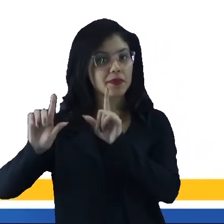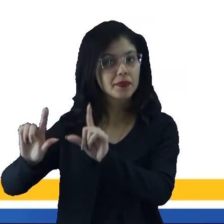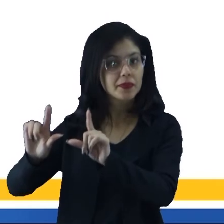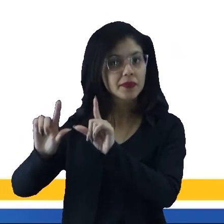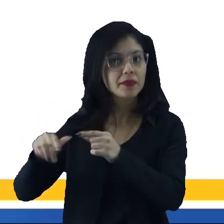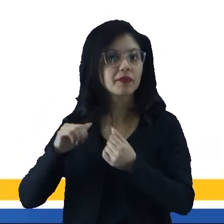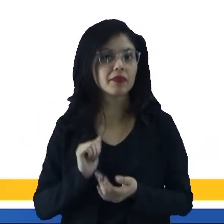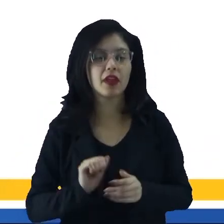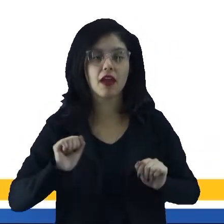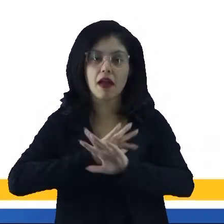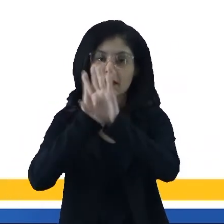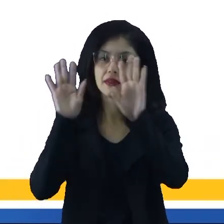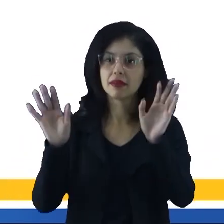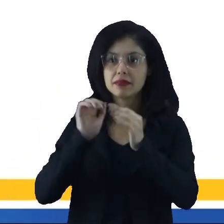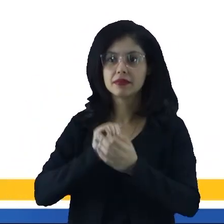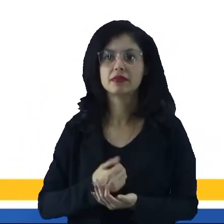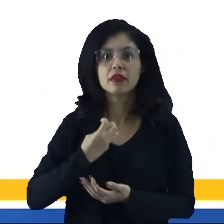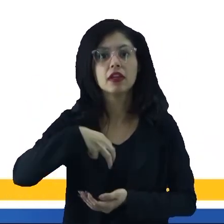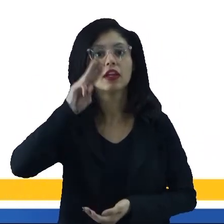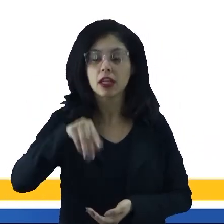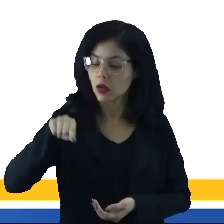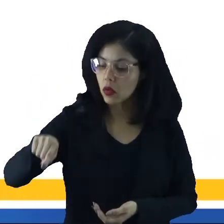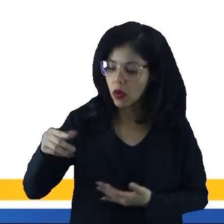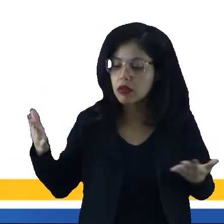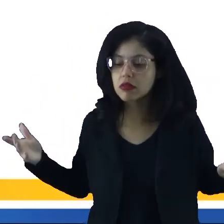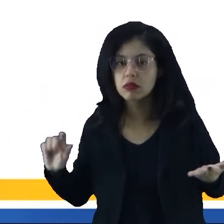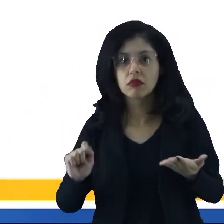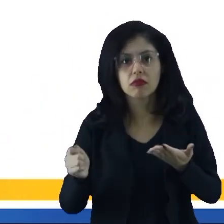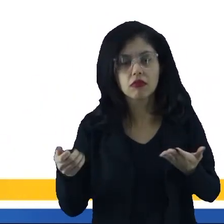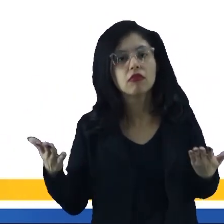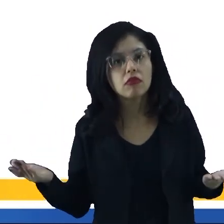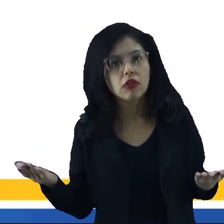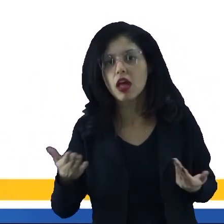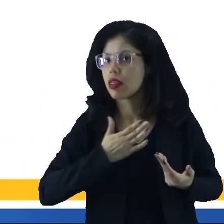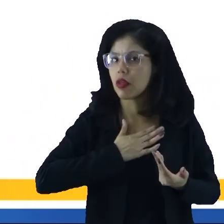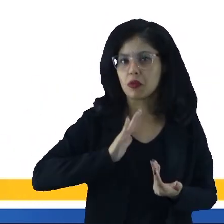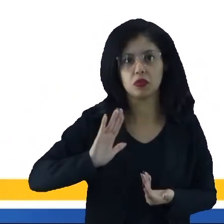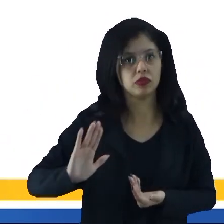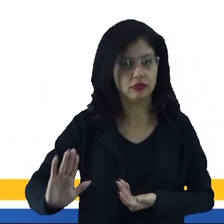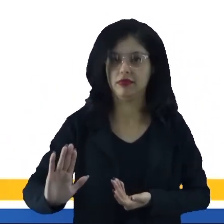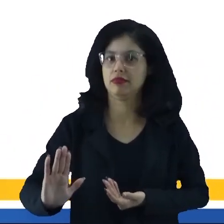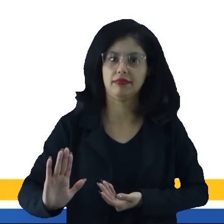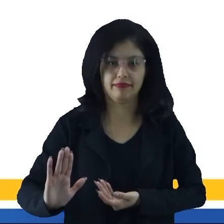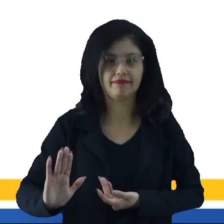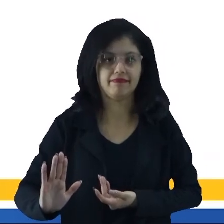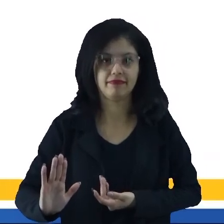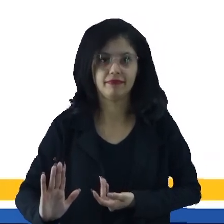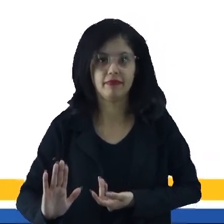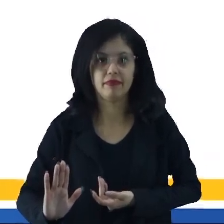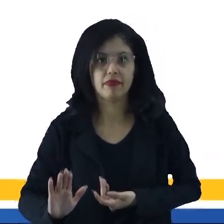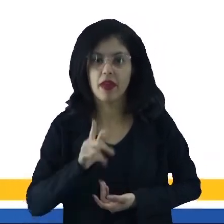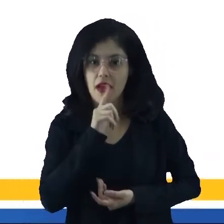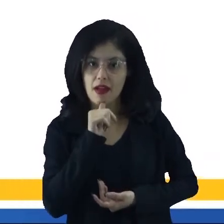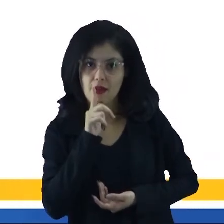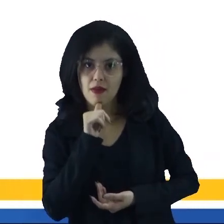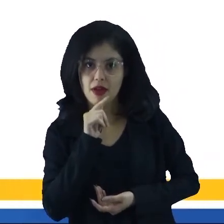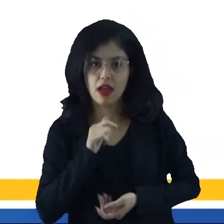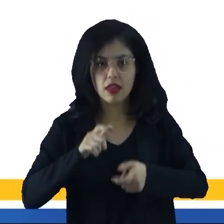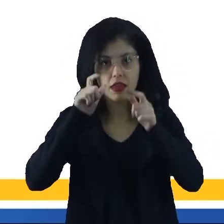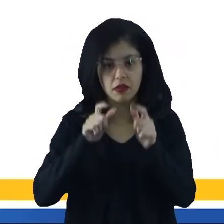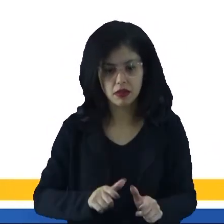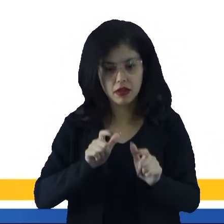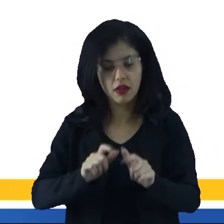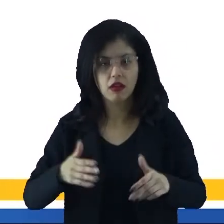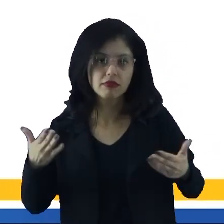deixa claro aí para nós, ó. Quem colocou essa torneira ali? Ele não gostou de ter uma torneira, né, derramando água naquele